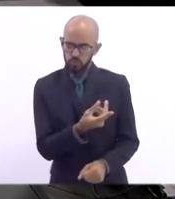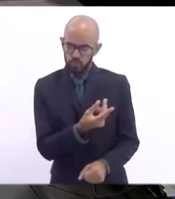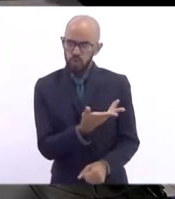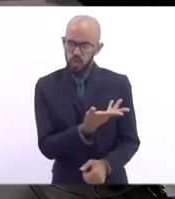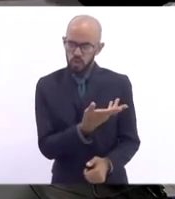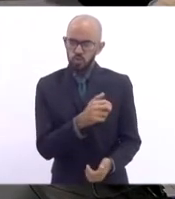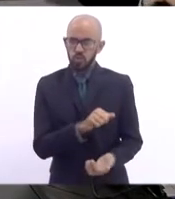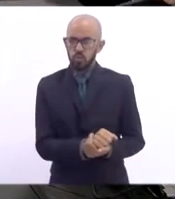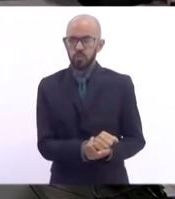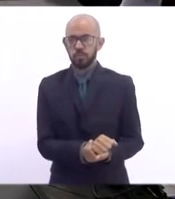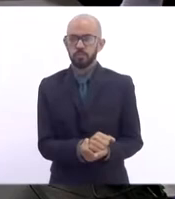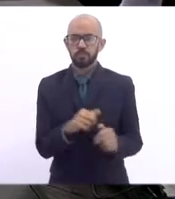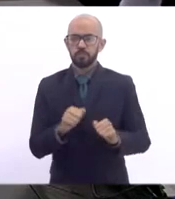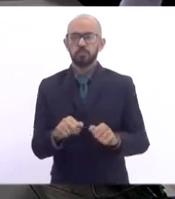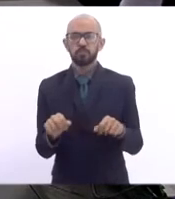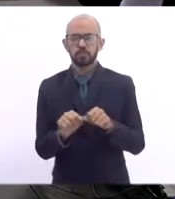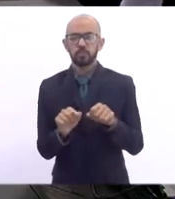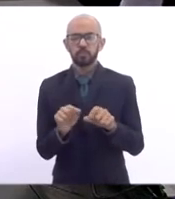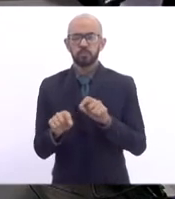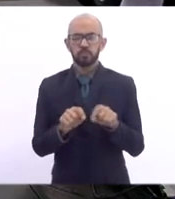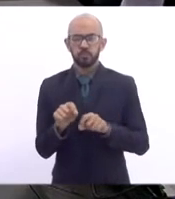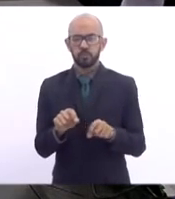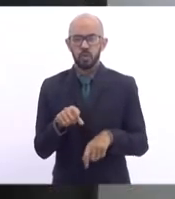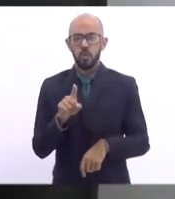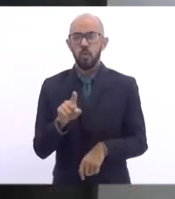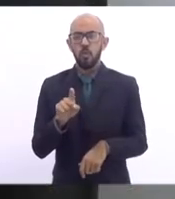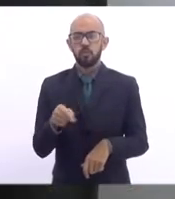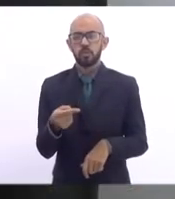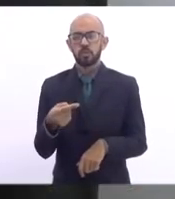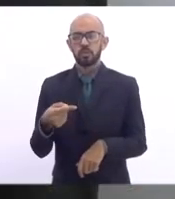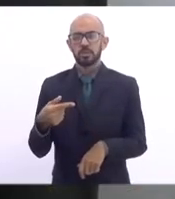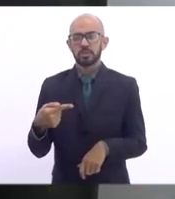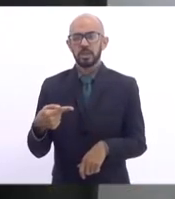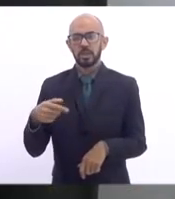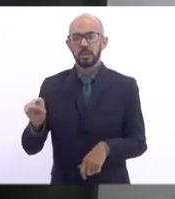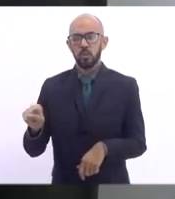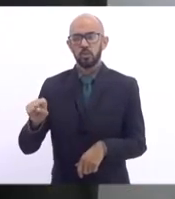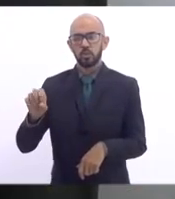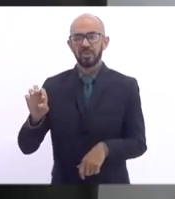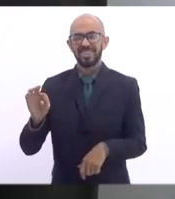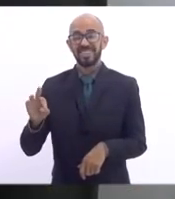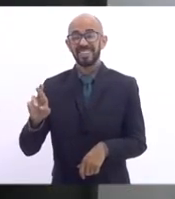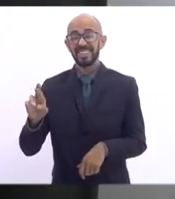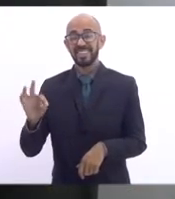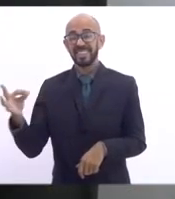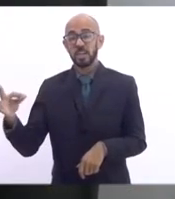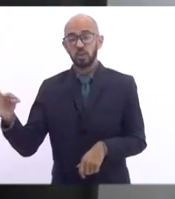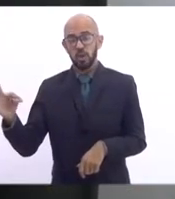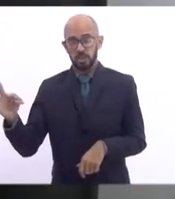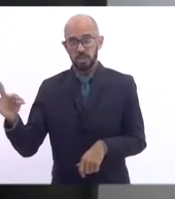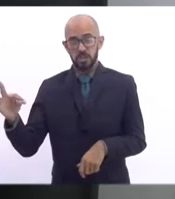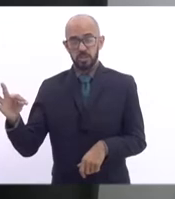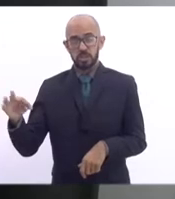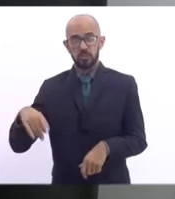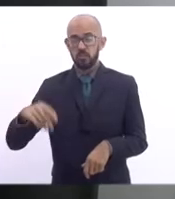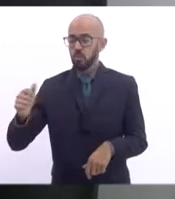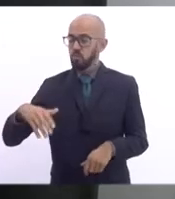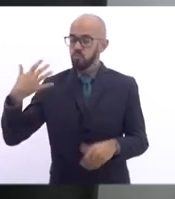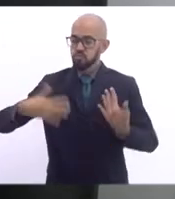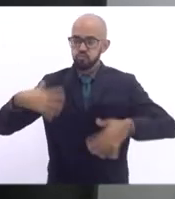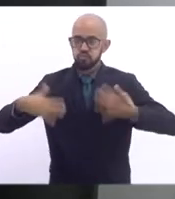esse 1,78 trilhões foi um superaquecimento de receita